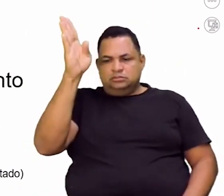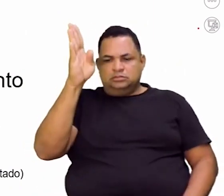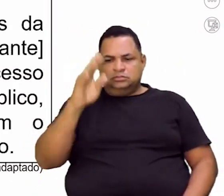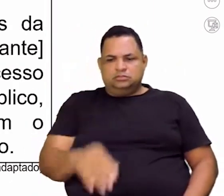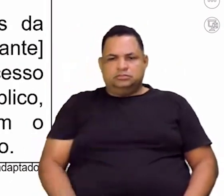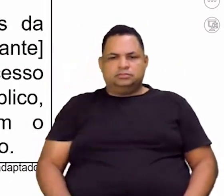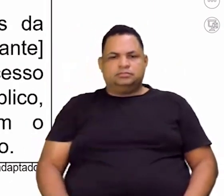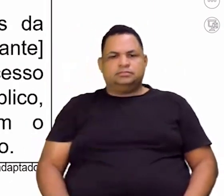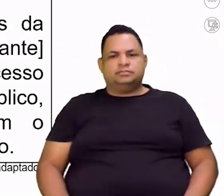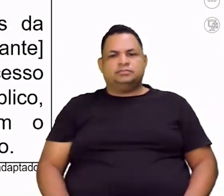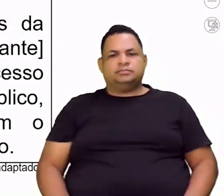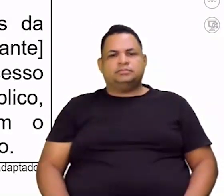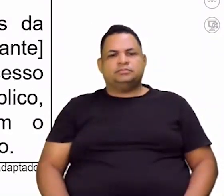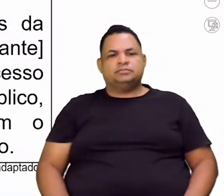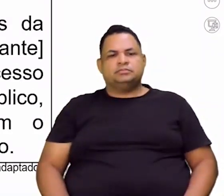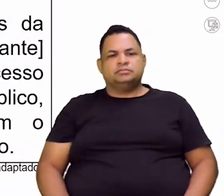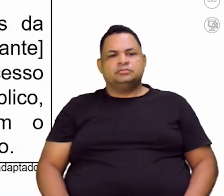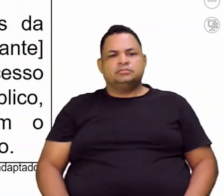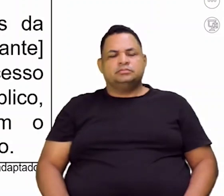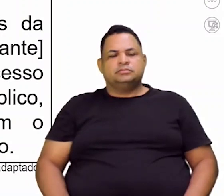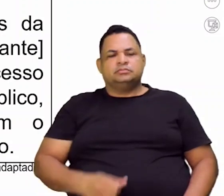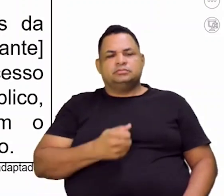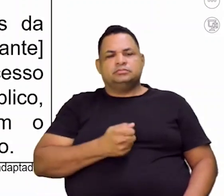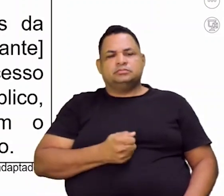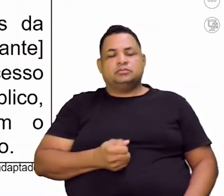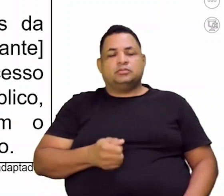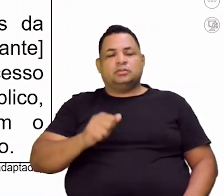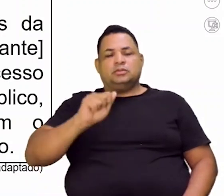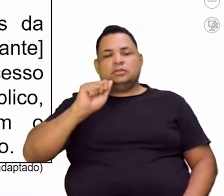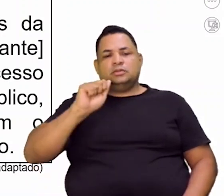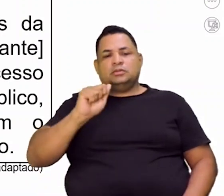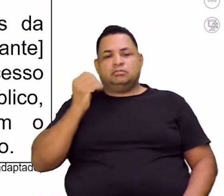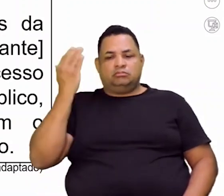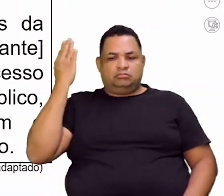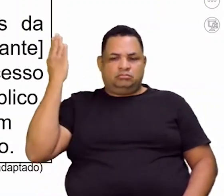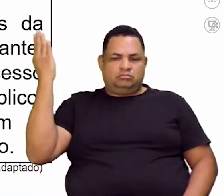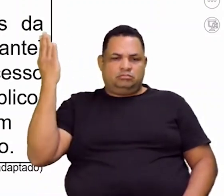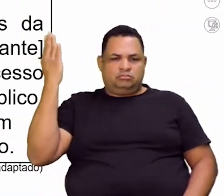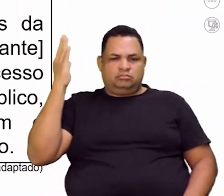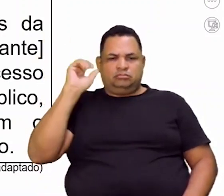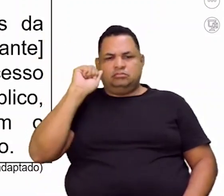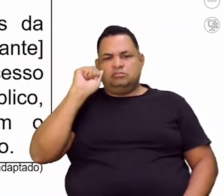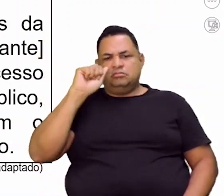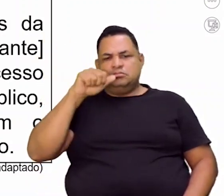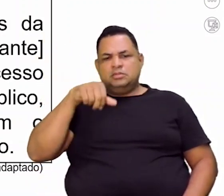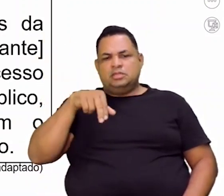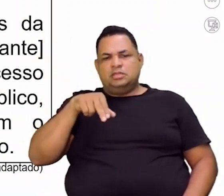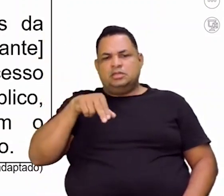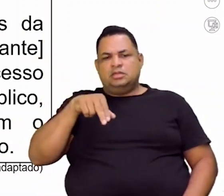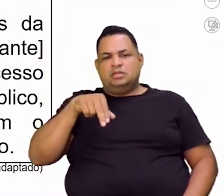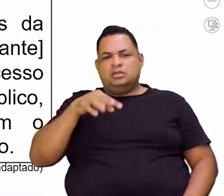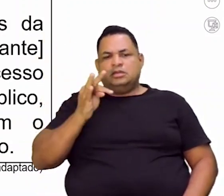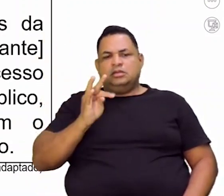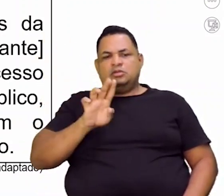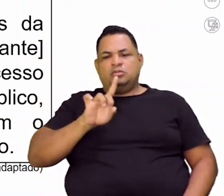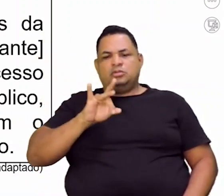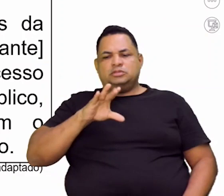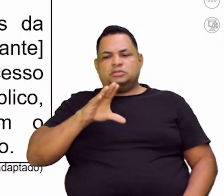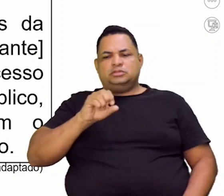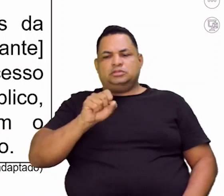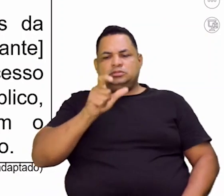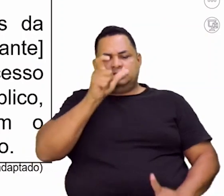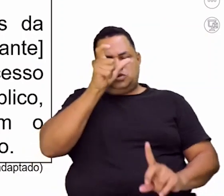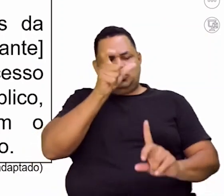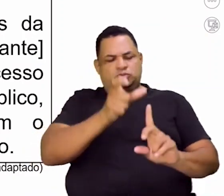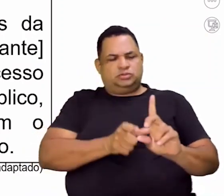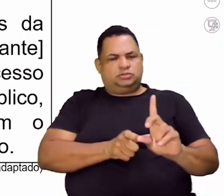quais? Vamos ver. O antropocentrismo é uma delas. O que é antropo? É o ser, né?